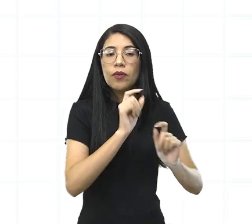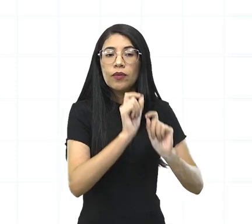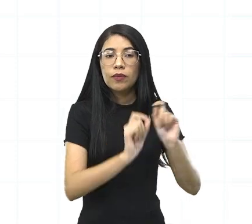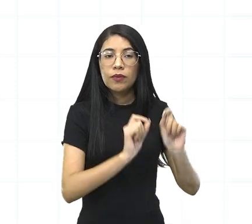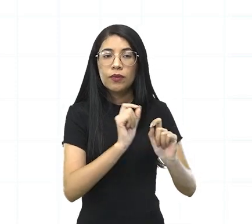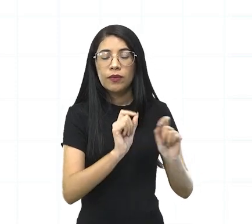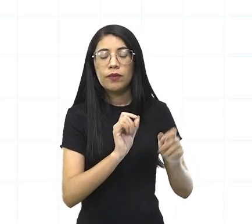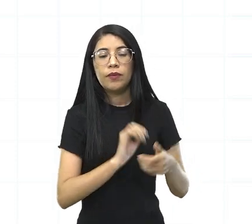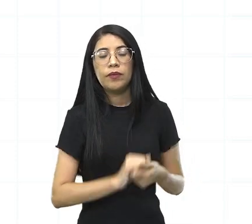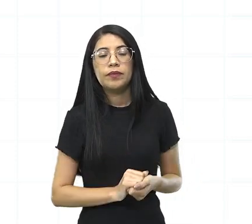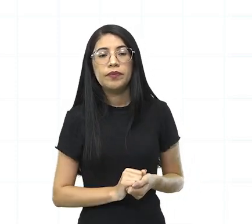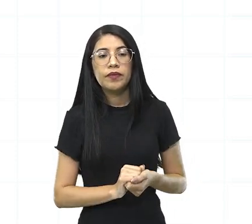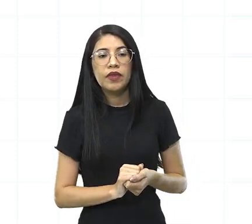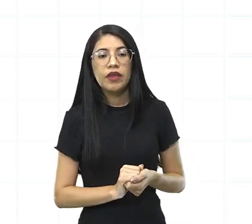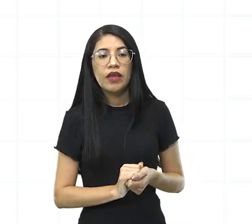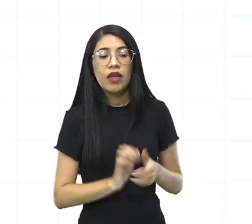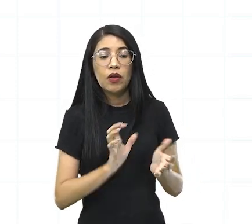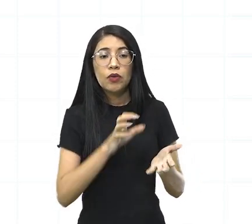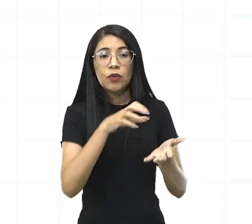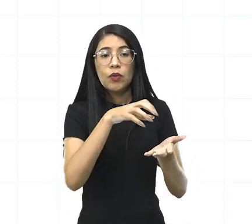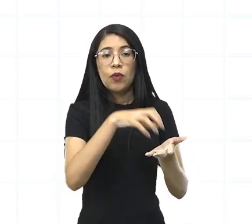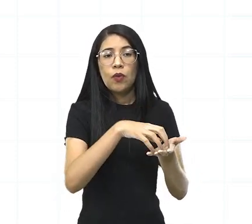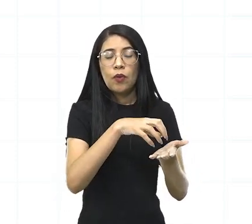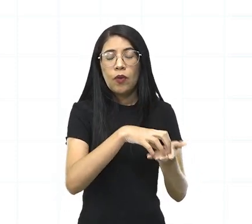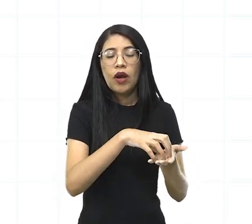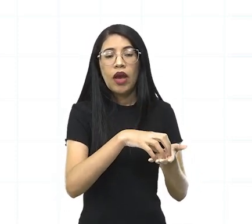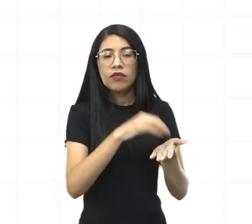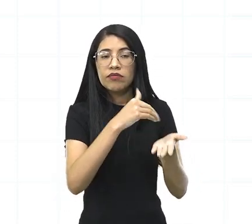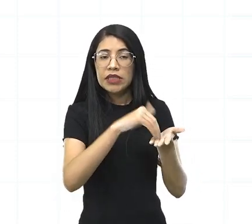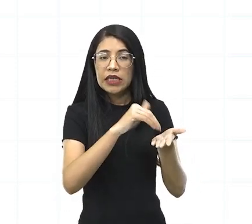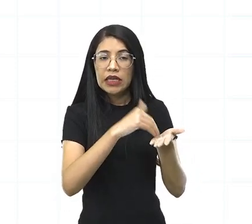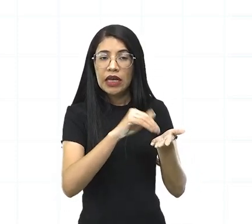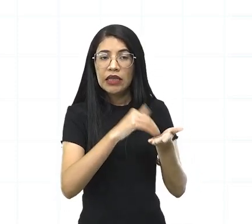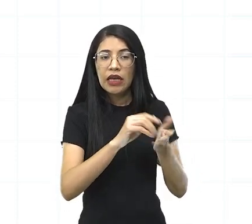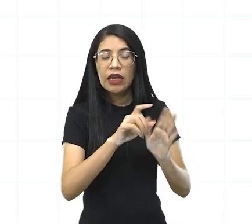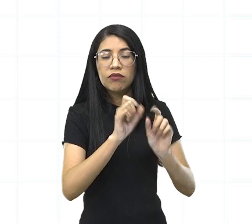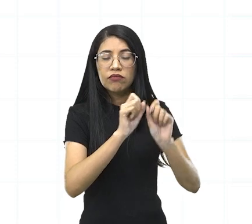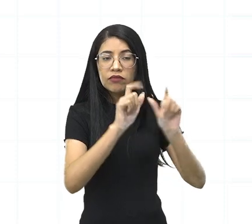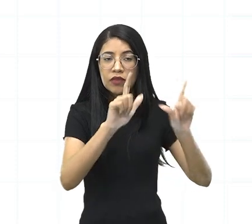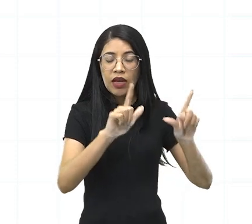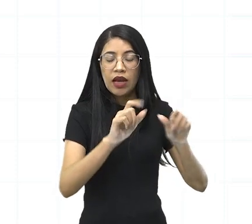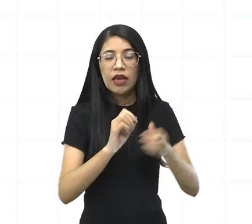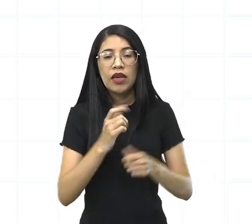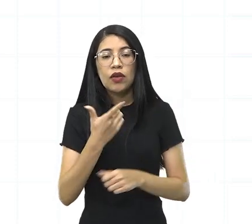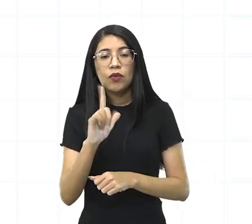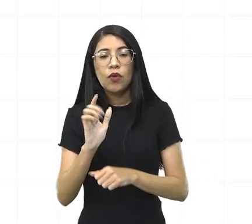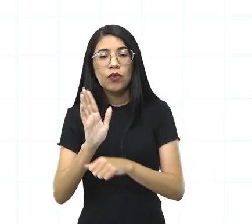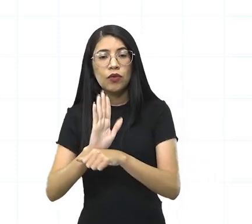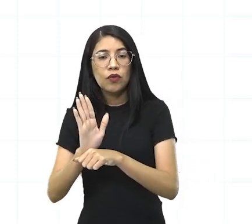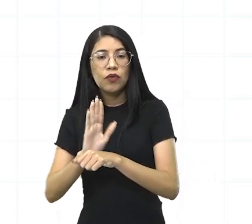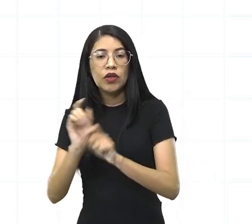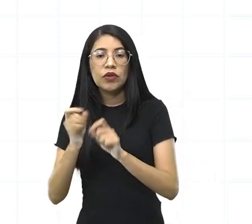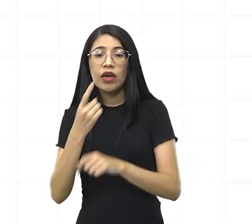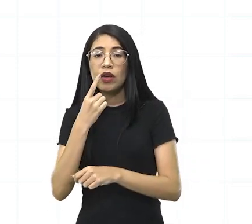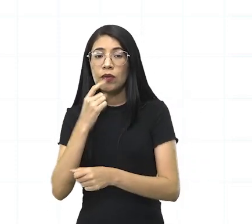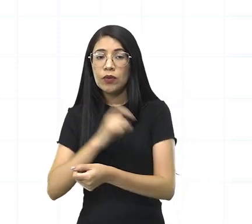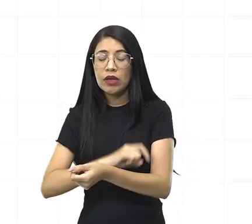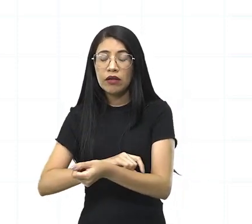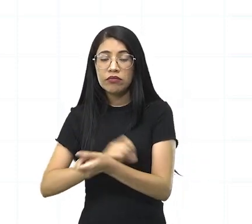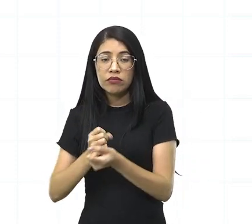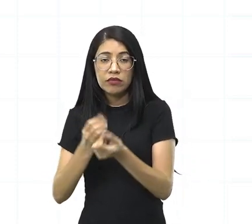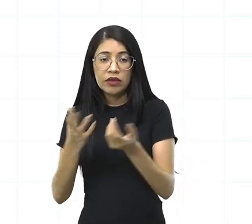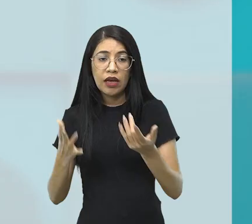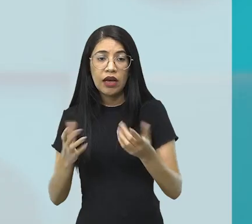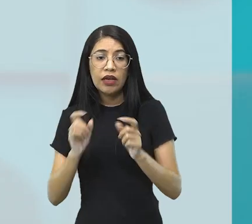de uma Secretaria de Estado no cartaz, e a outra da questão da doação de sangue. Então